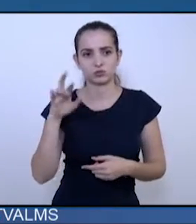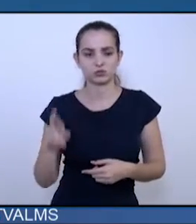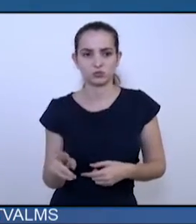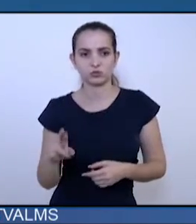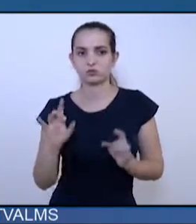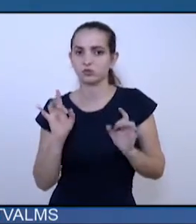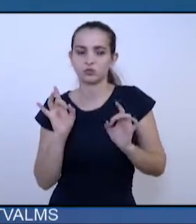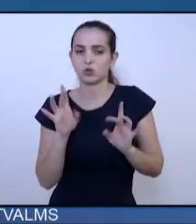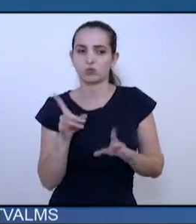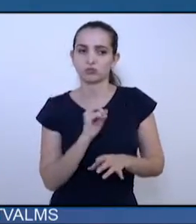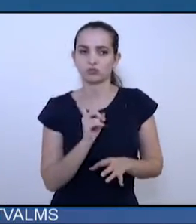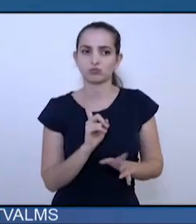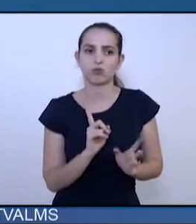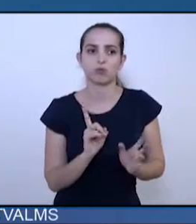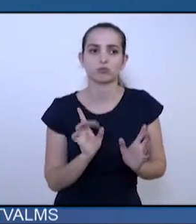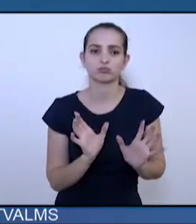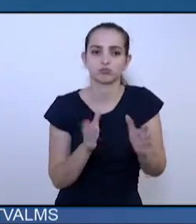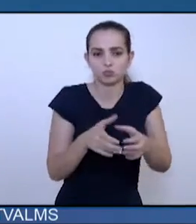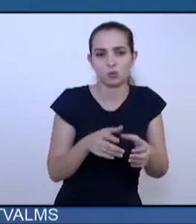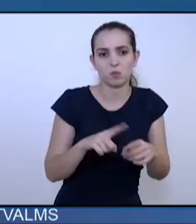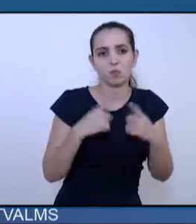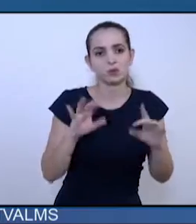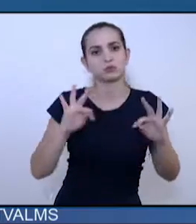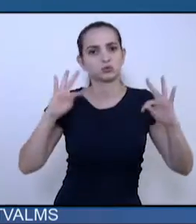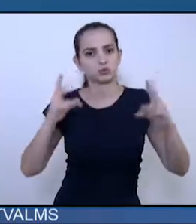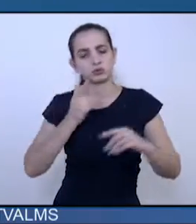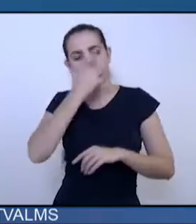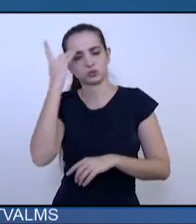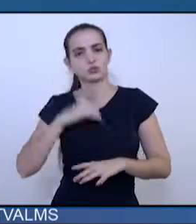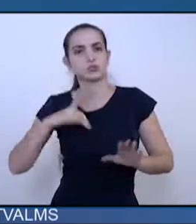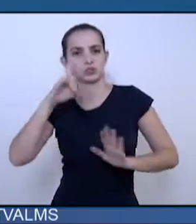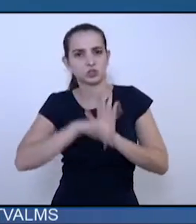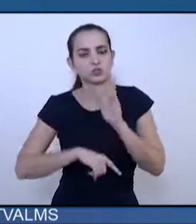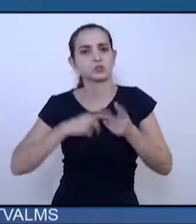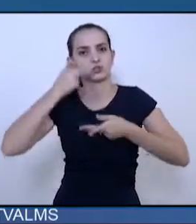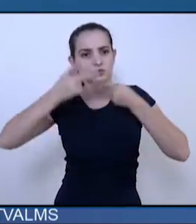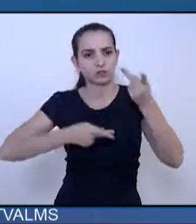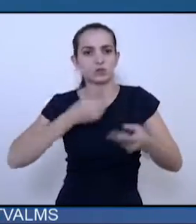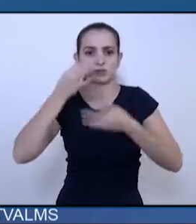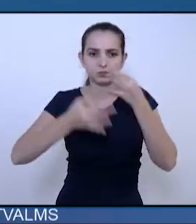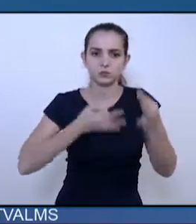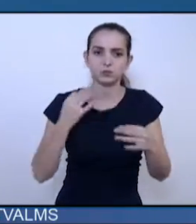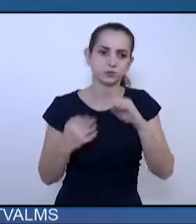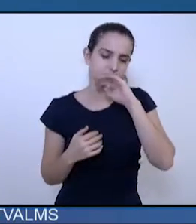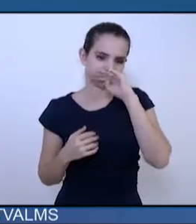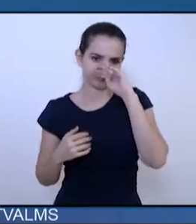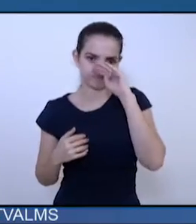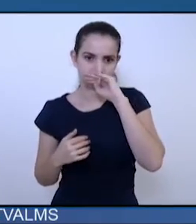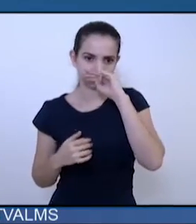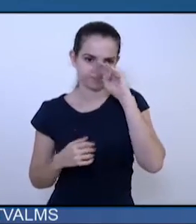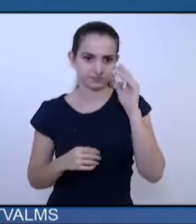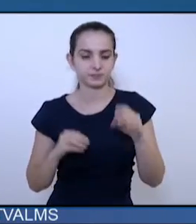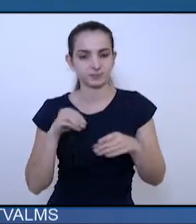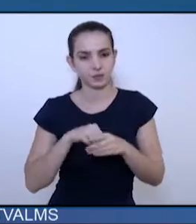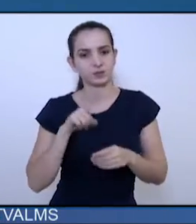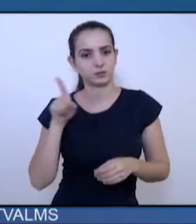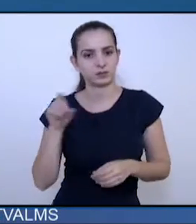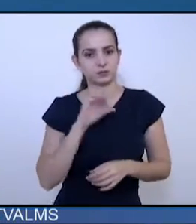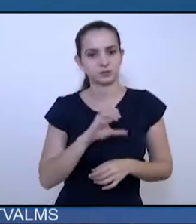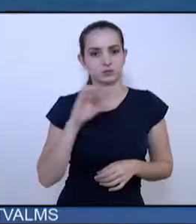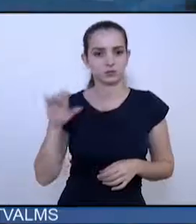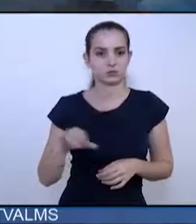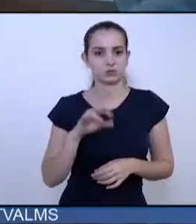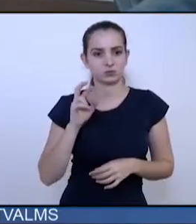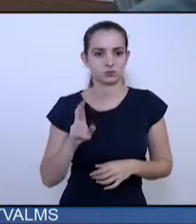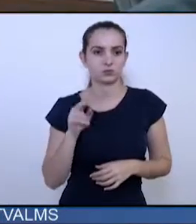os pares, mas entre todos aqueles que têm direito de falar e defender, inclusive o deputado defender o seu projeto na Comissão de Constituição e Justiça.